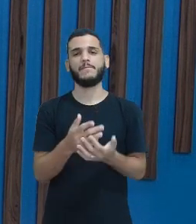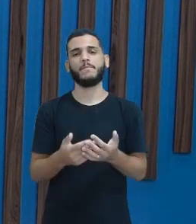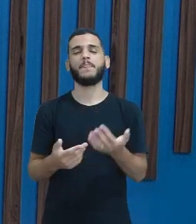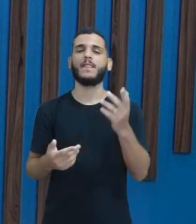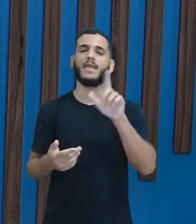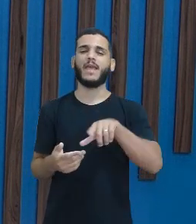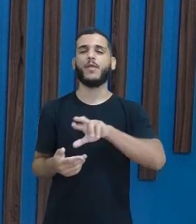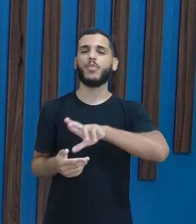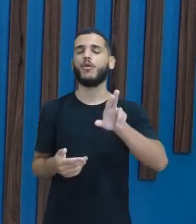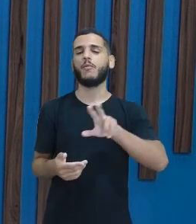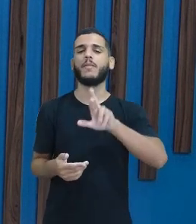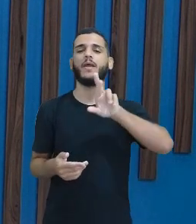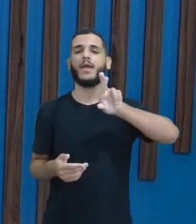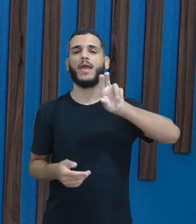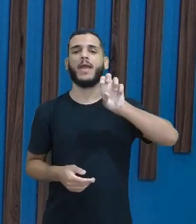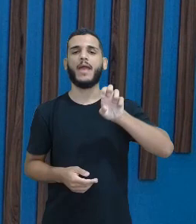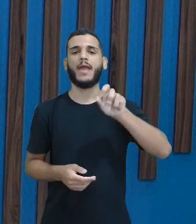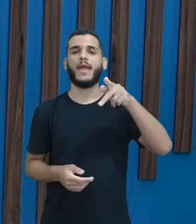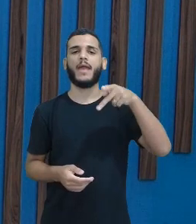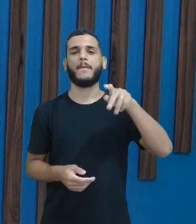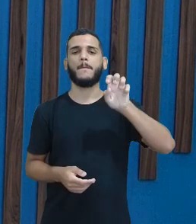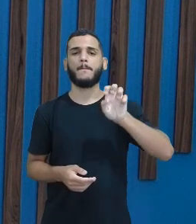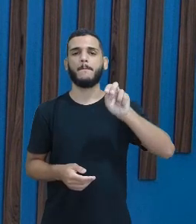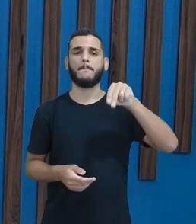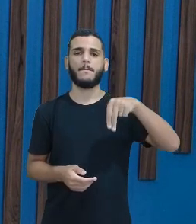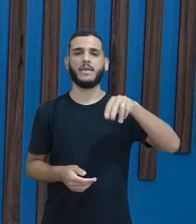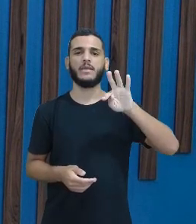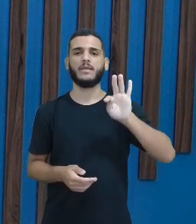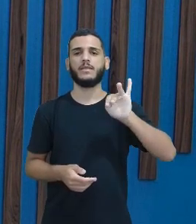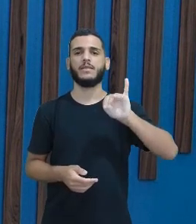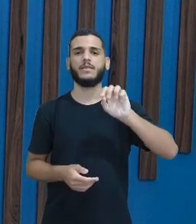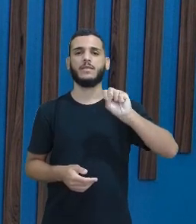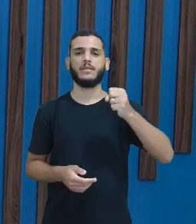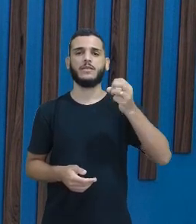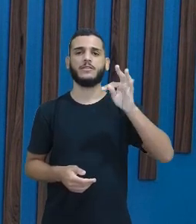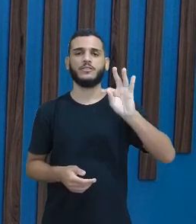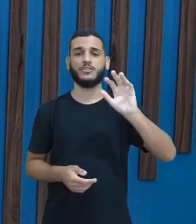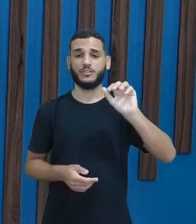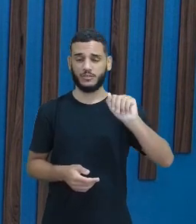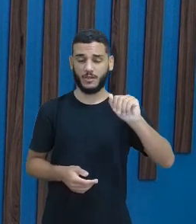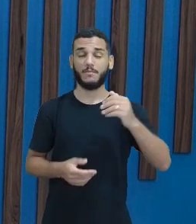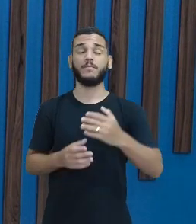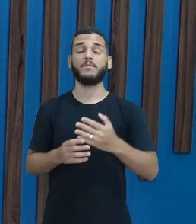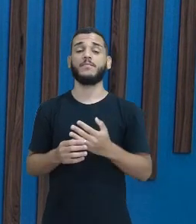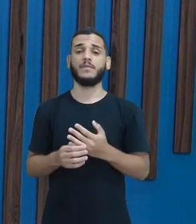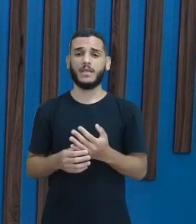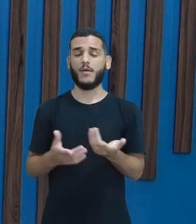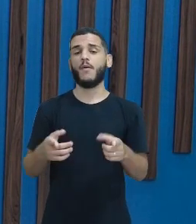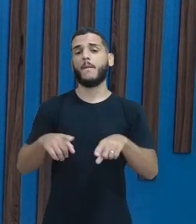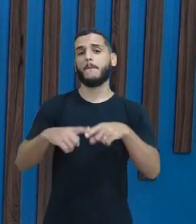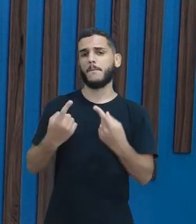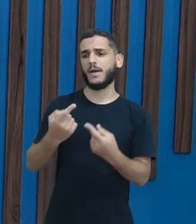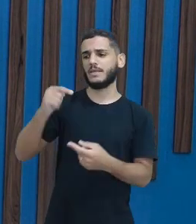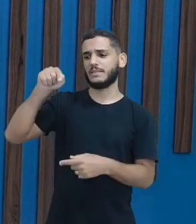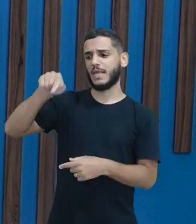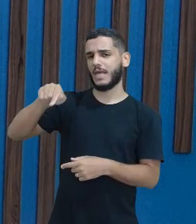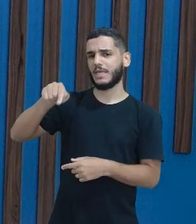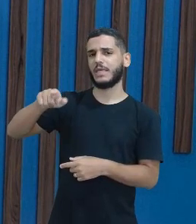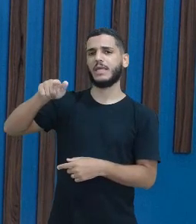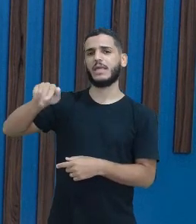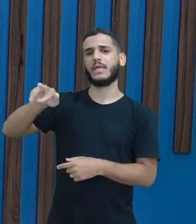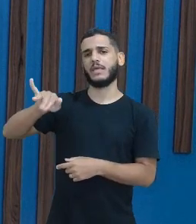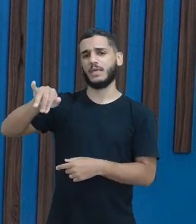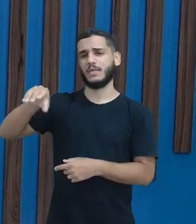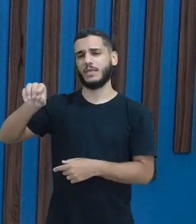ver ao longo da aula que um griot é algo ainda mais sério, mais importante. O repentista da gente é